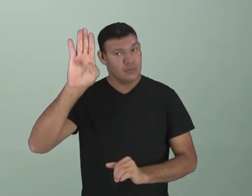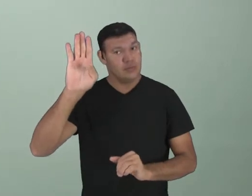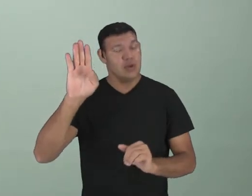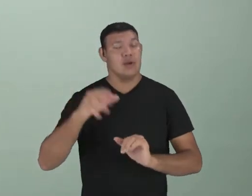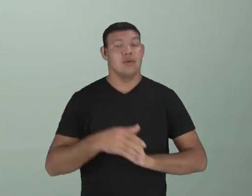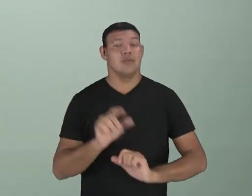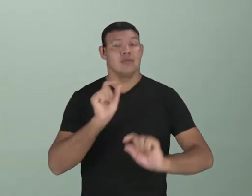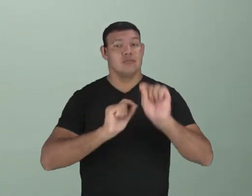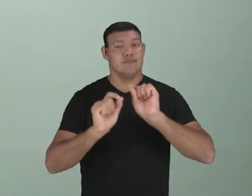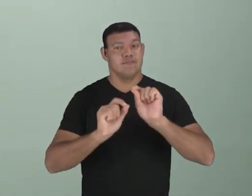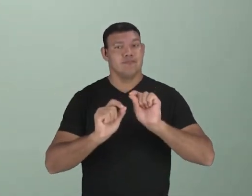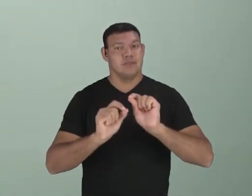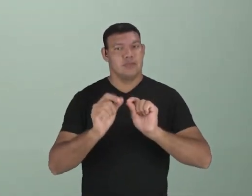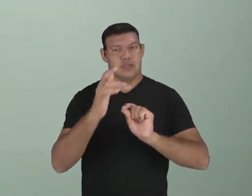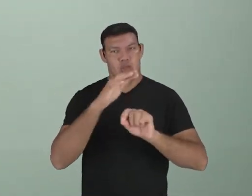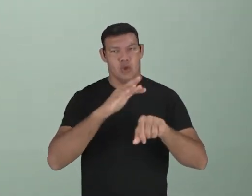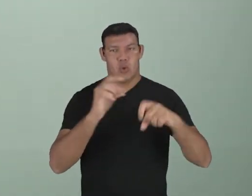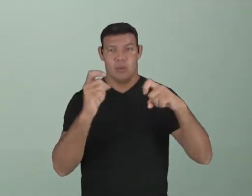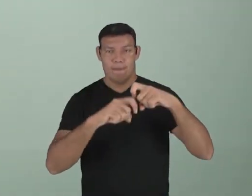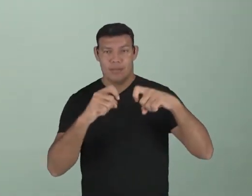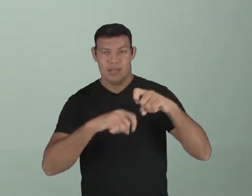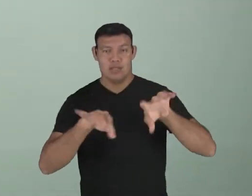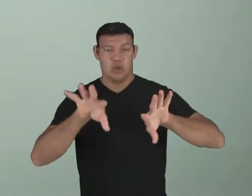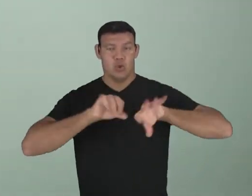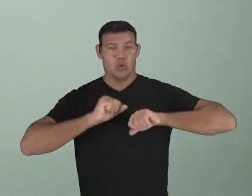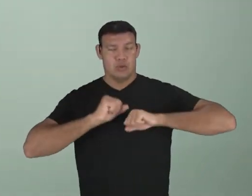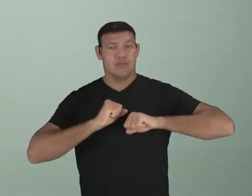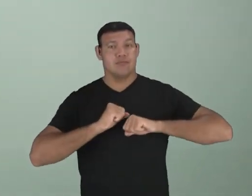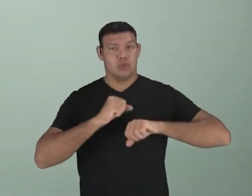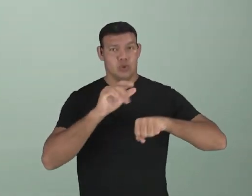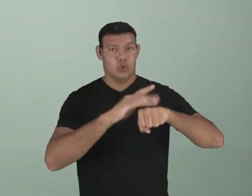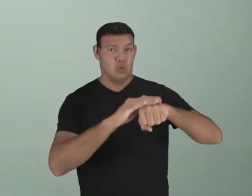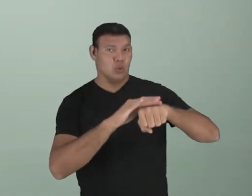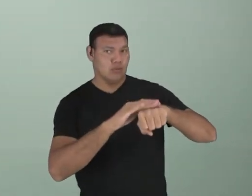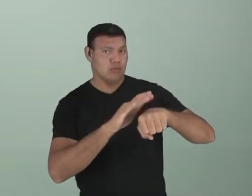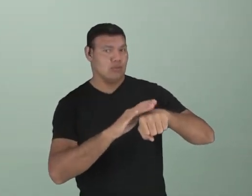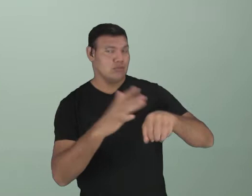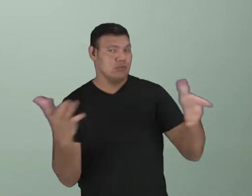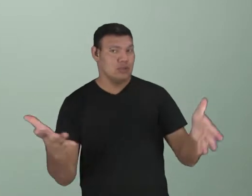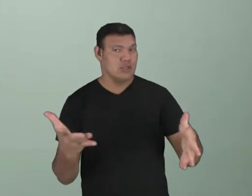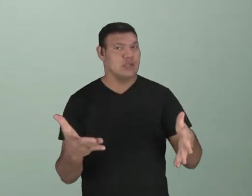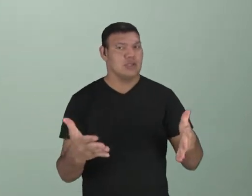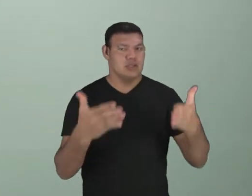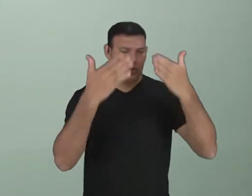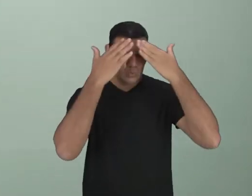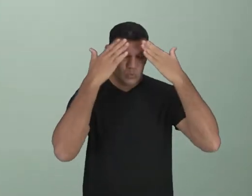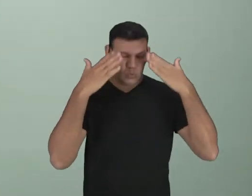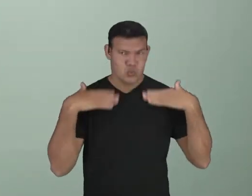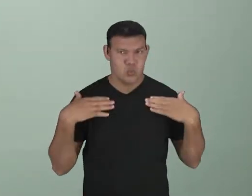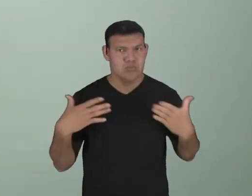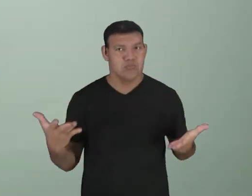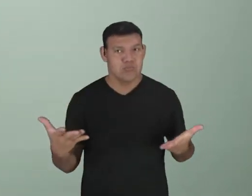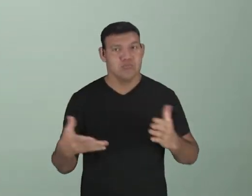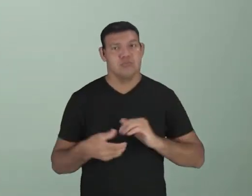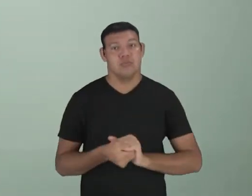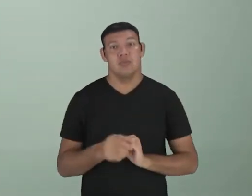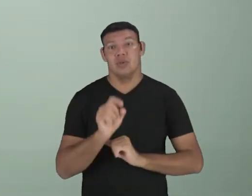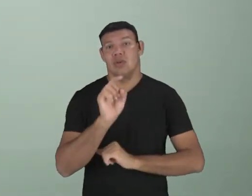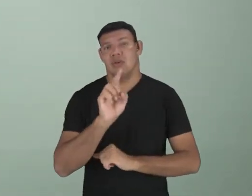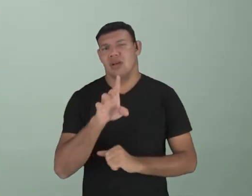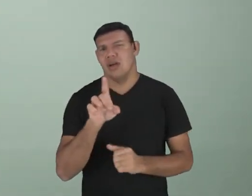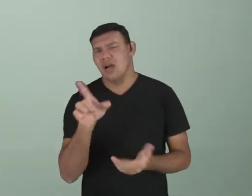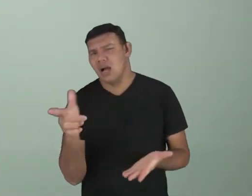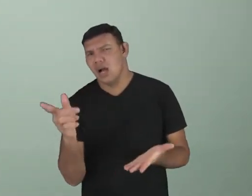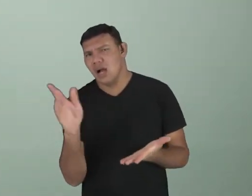os infectologistas, né, pensaram, uma doença, ela é caracterizada por sintomas, tá? Então, doença, sintoma. Acontece